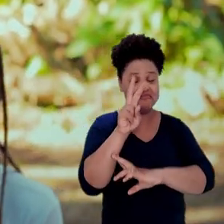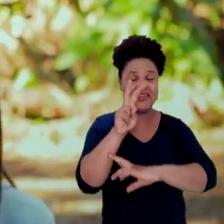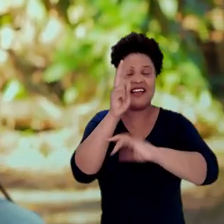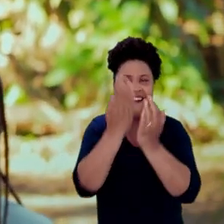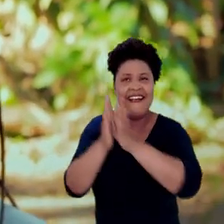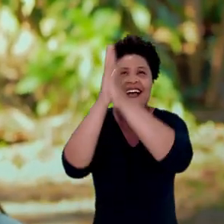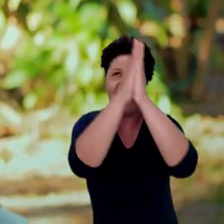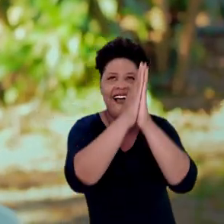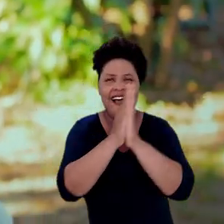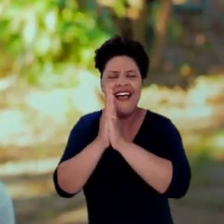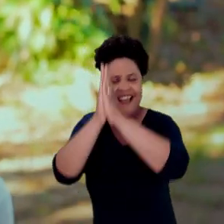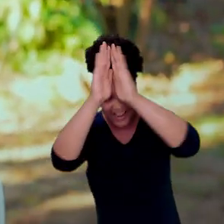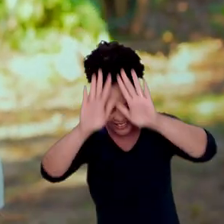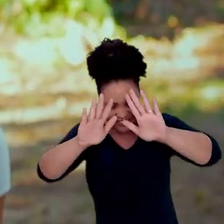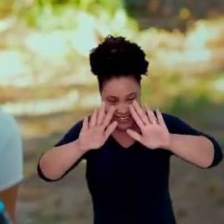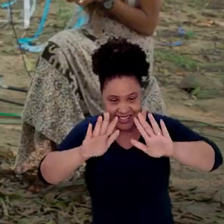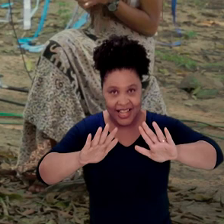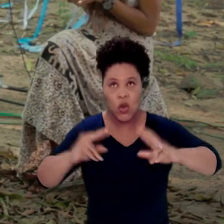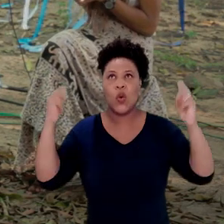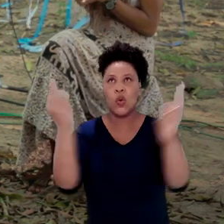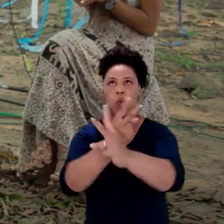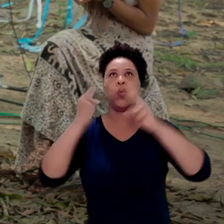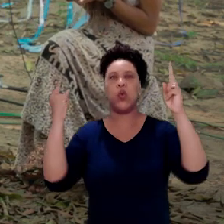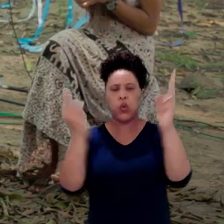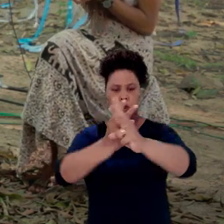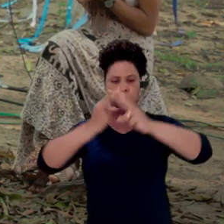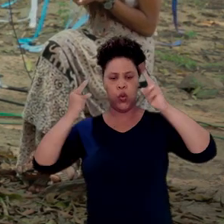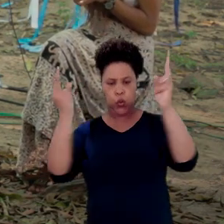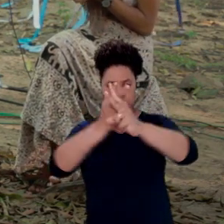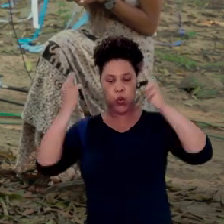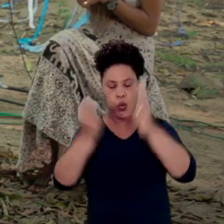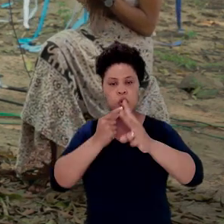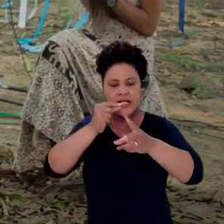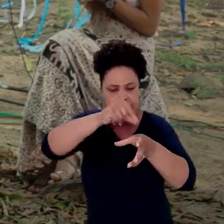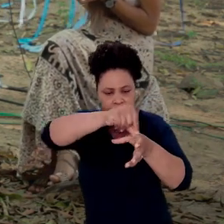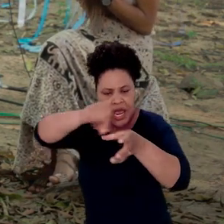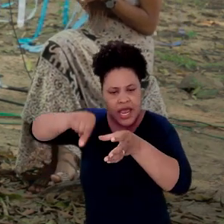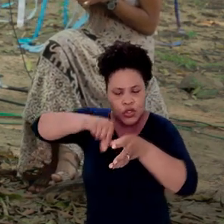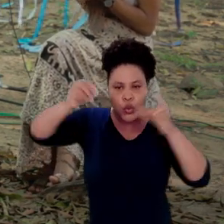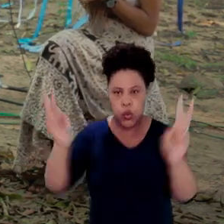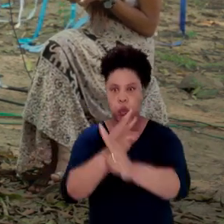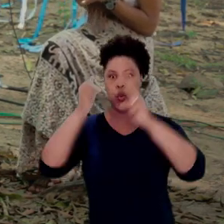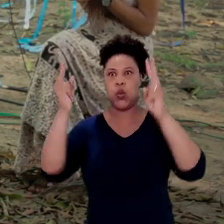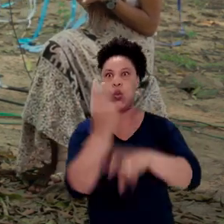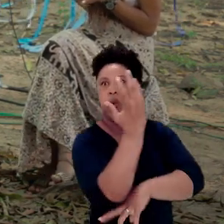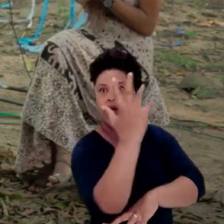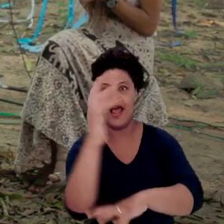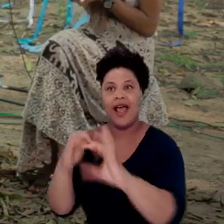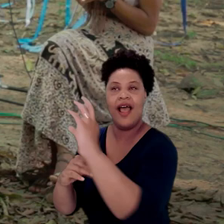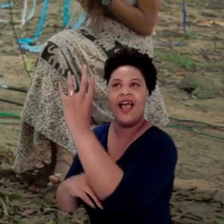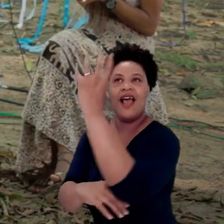Pelo tempo, cabe ao homem cultuar, pela força desse vento, as sementes